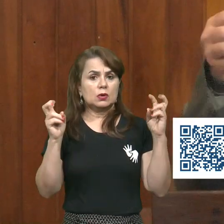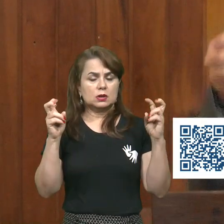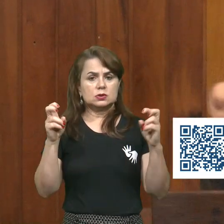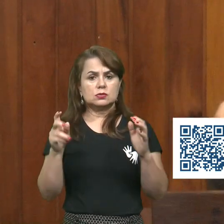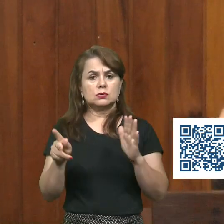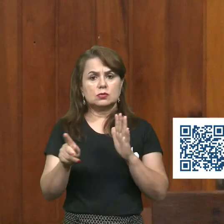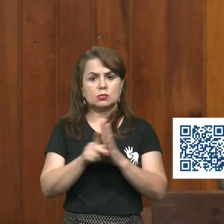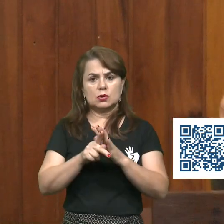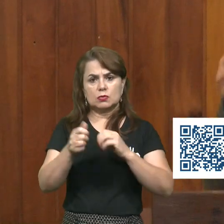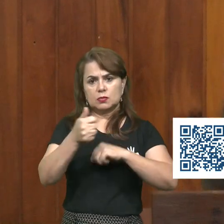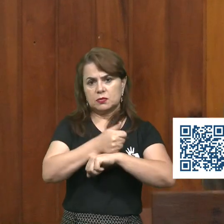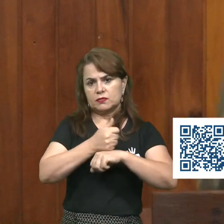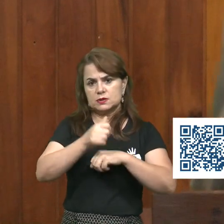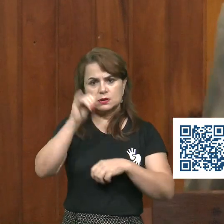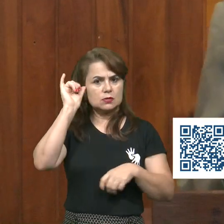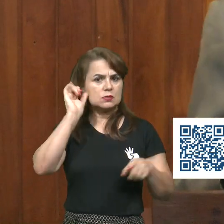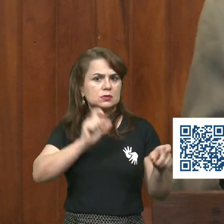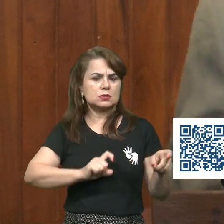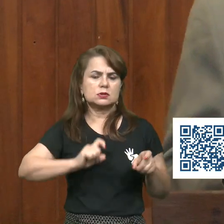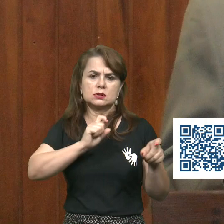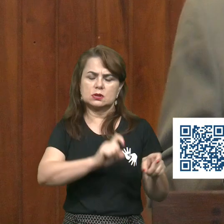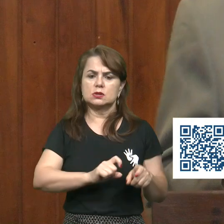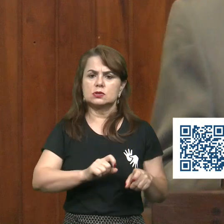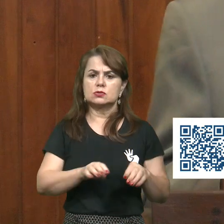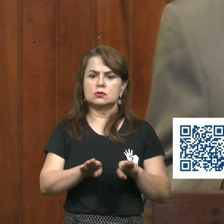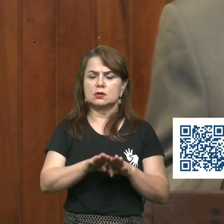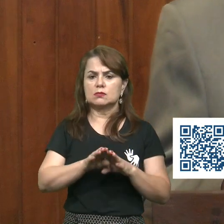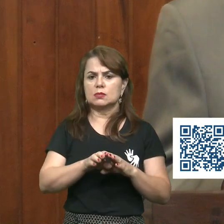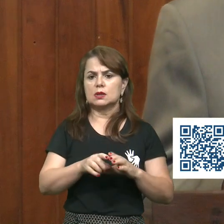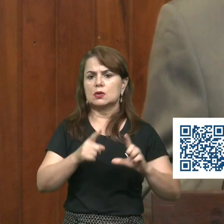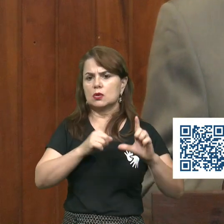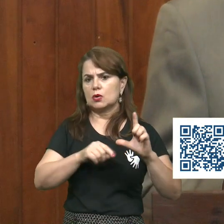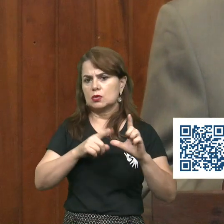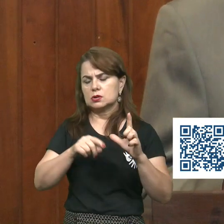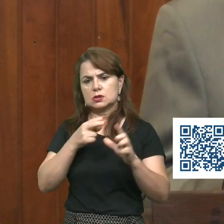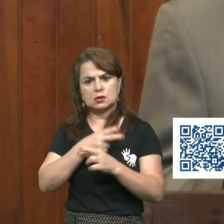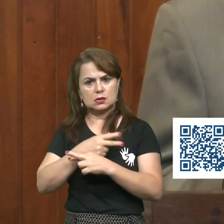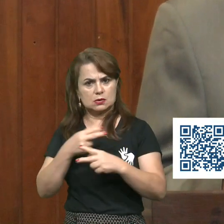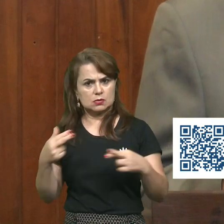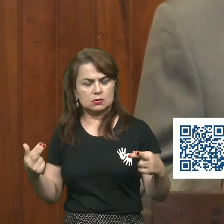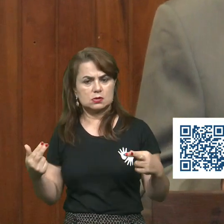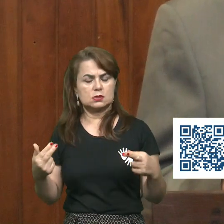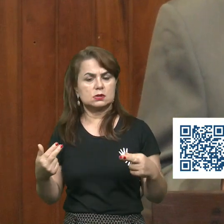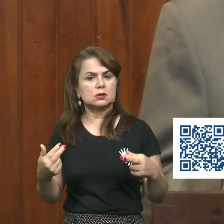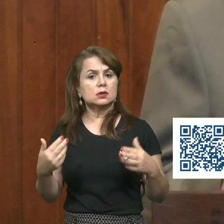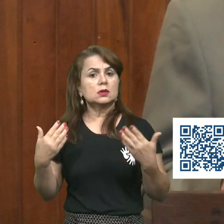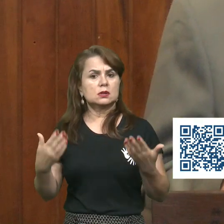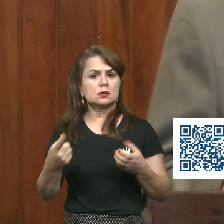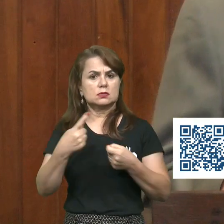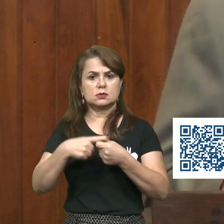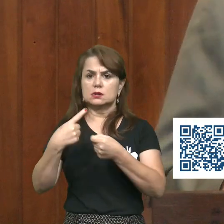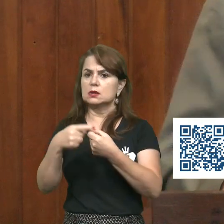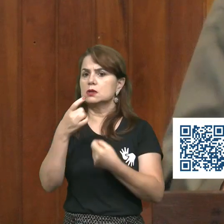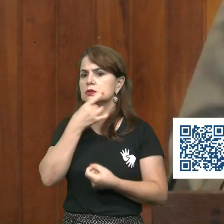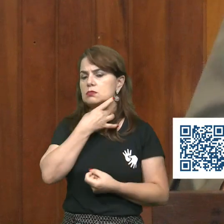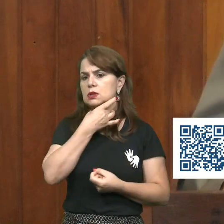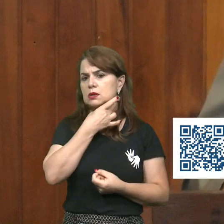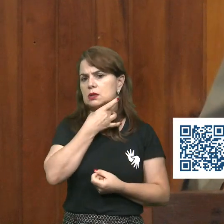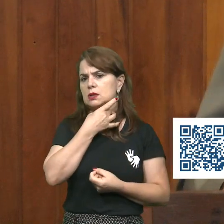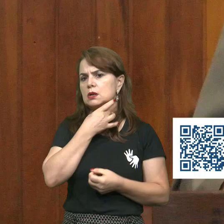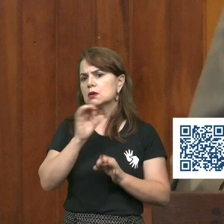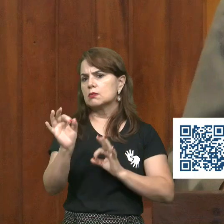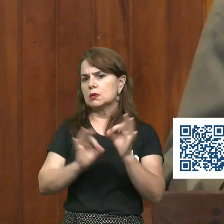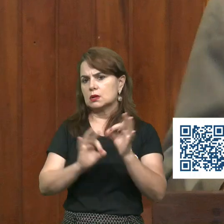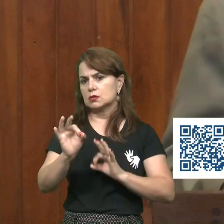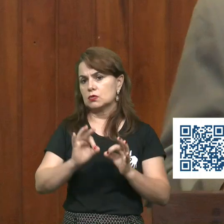a construção, o comércio e serviços. Marília tende a aumentar mais o seu